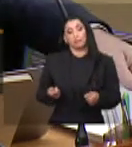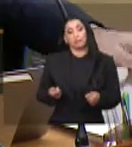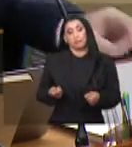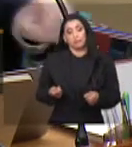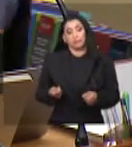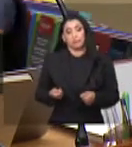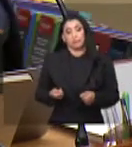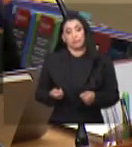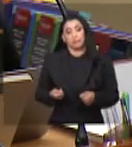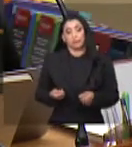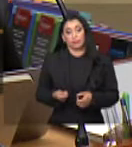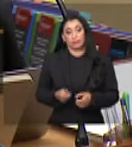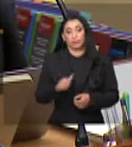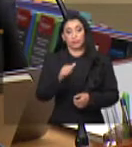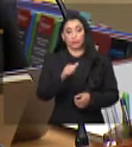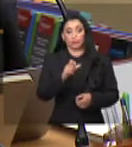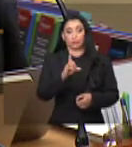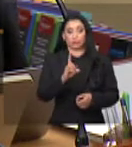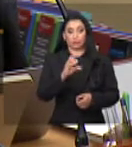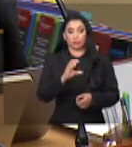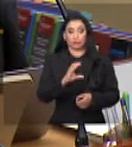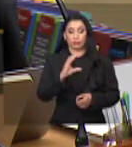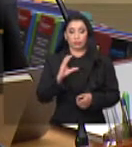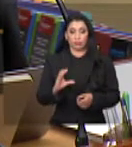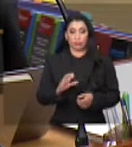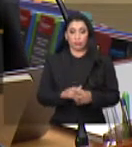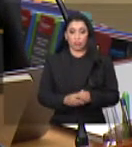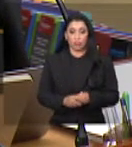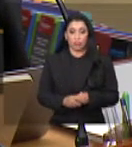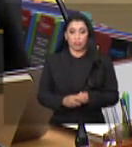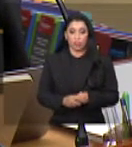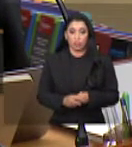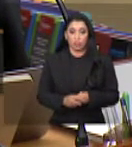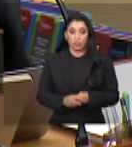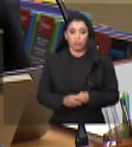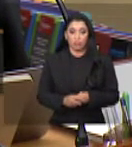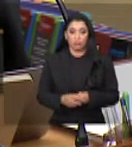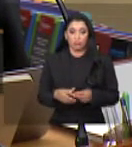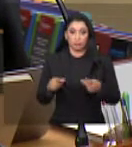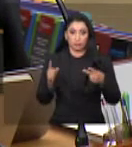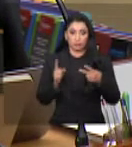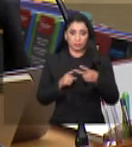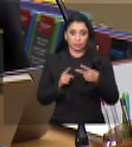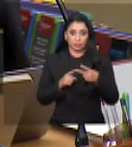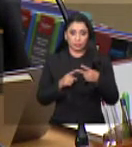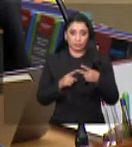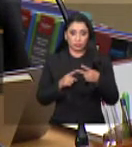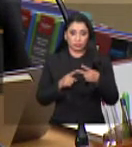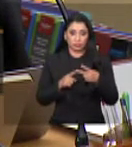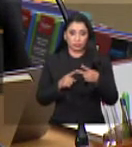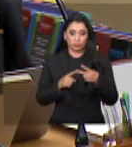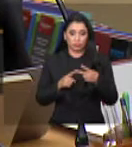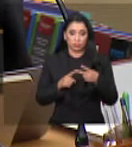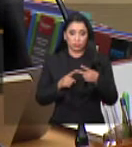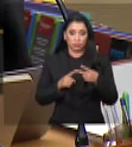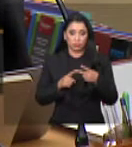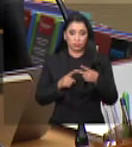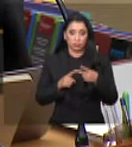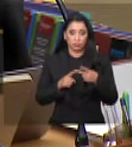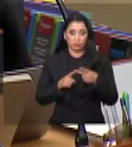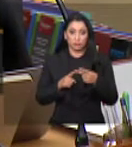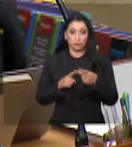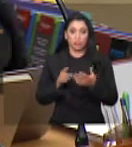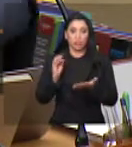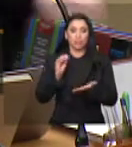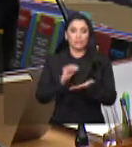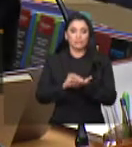foi autora na presente a descer No segundo ponto que diz respeito a ausência